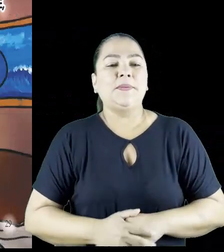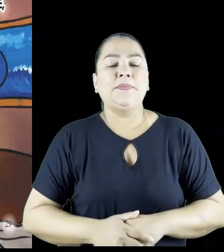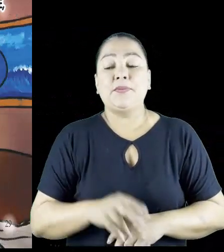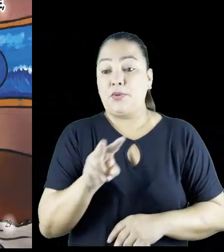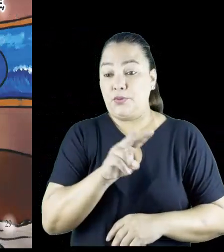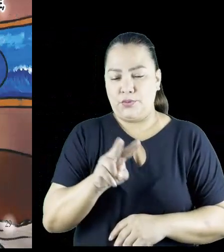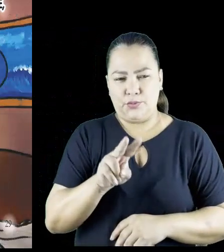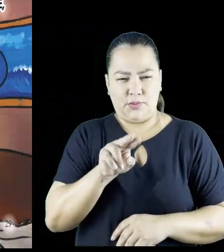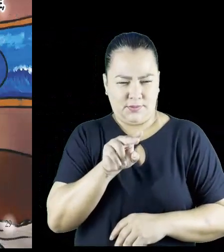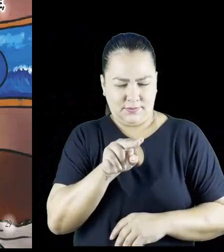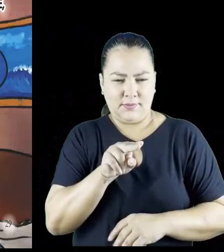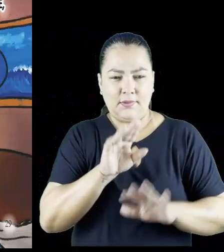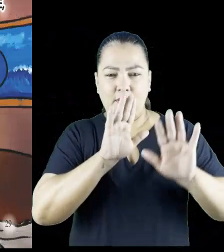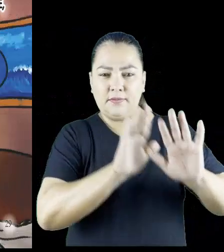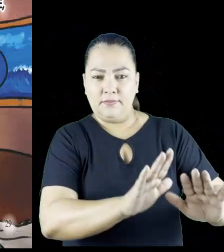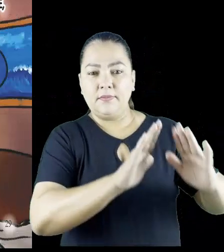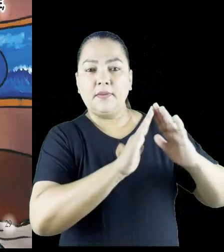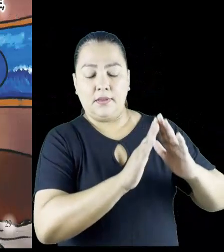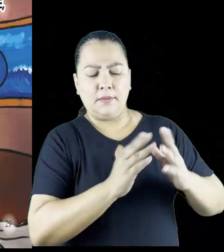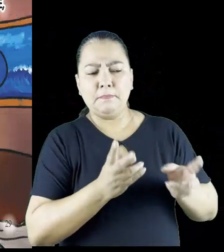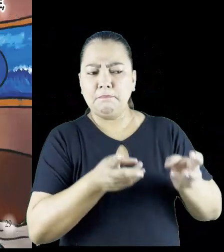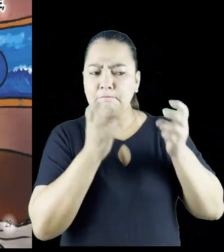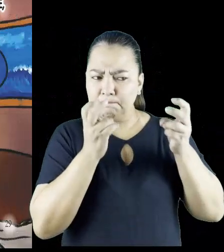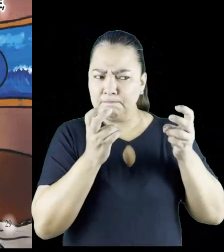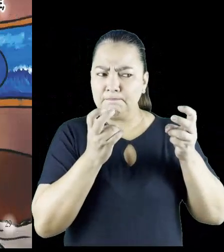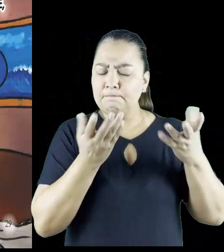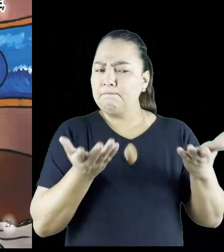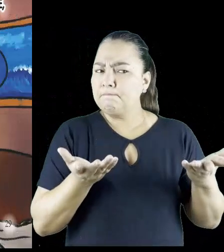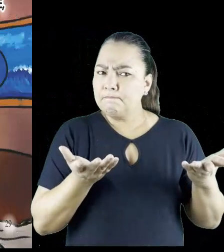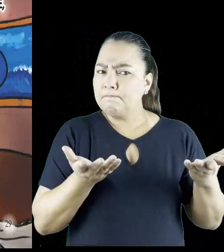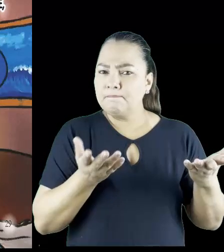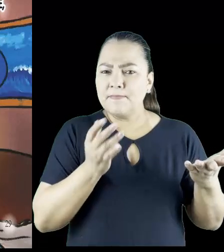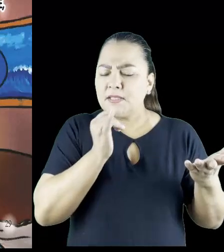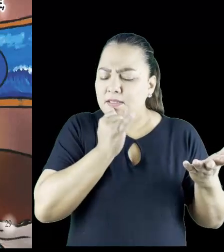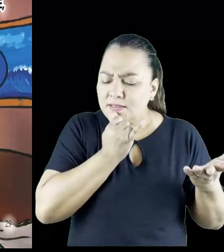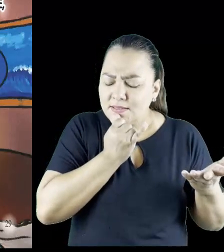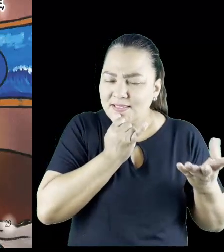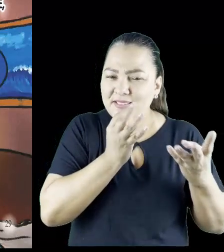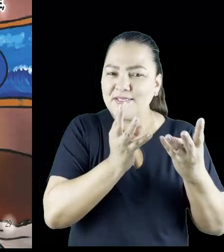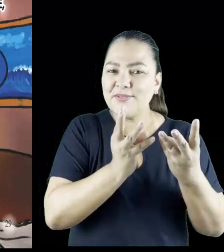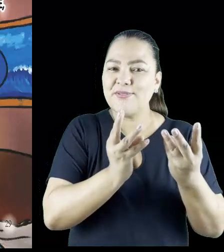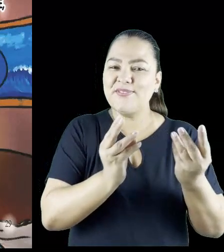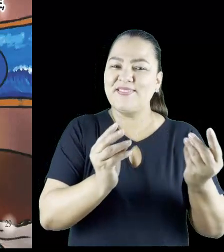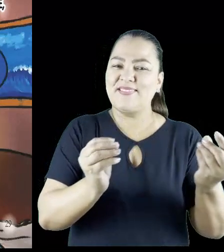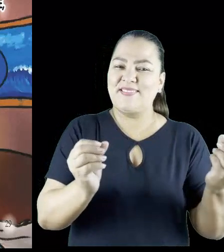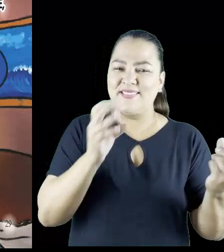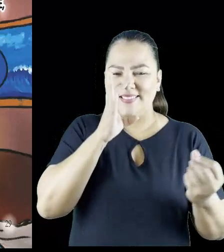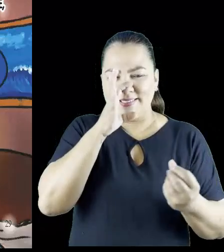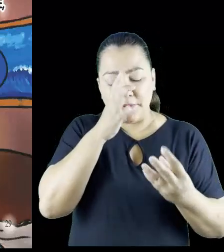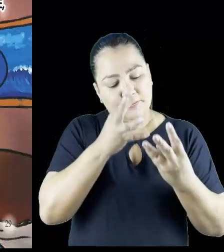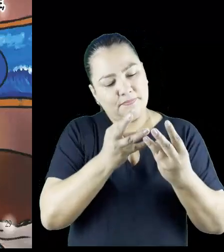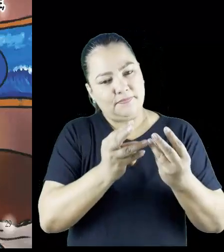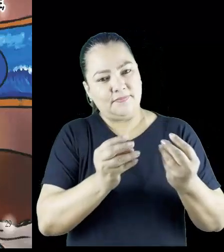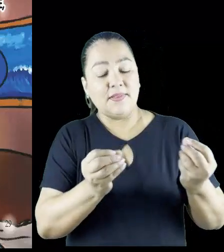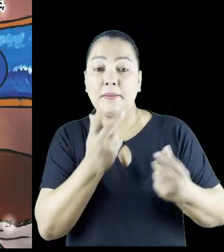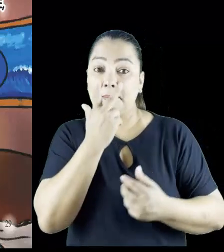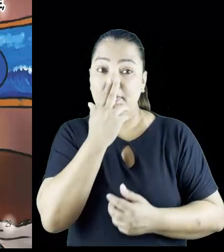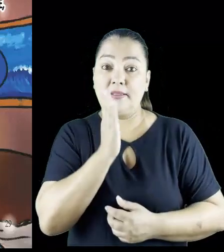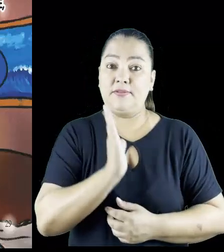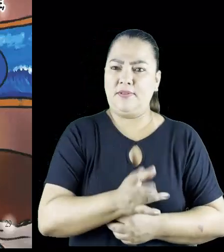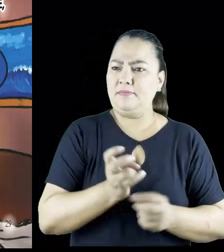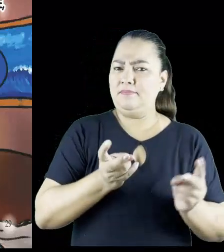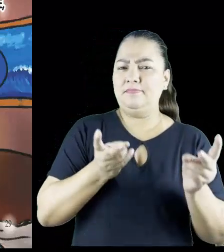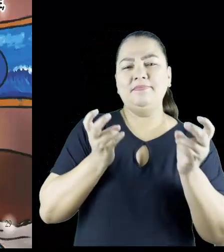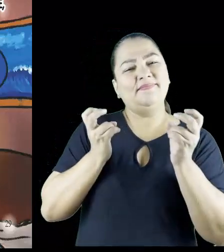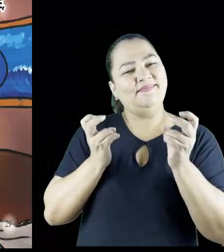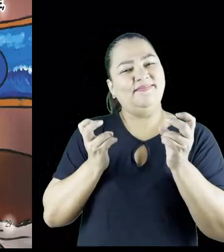Quando deixei o Carlos e a Carmen em casa, pude perceber que não havia mais tanta tristeza e resistência neles. Parecia que